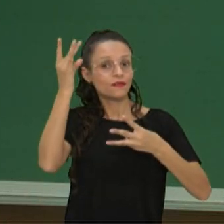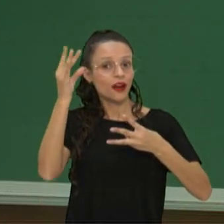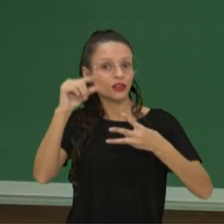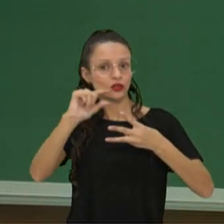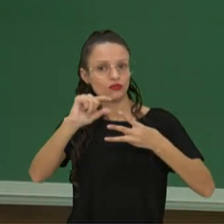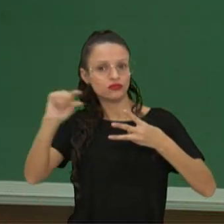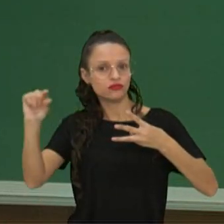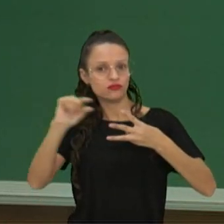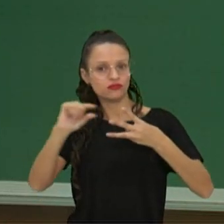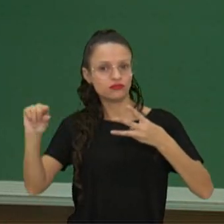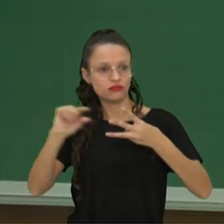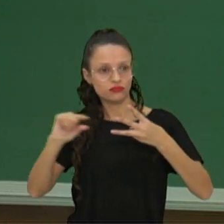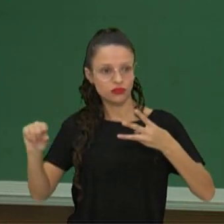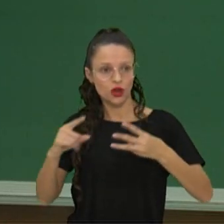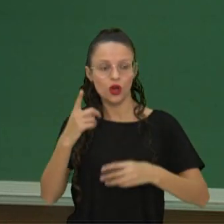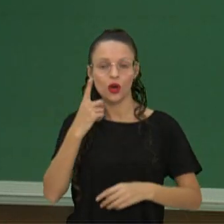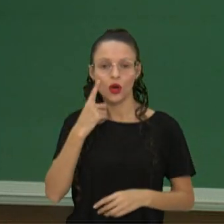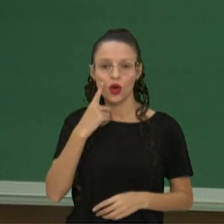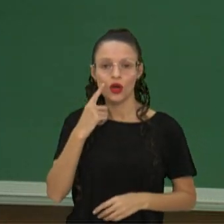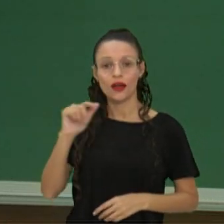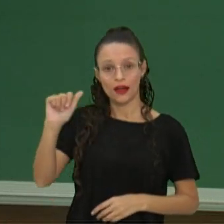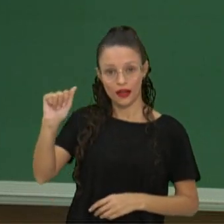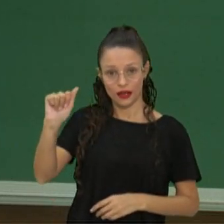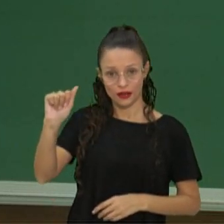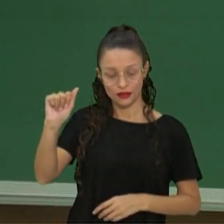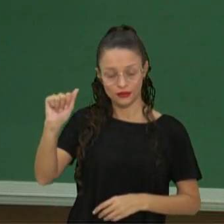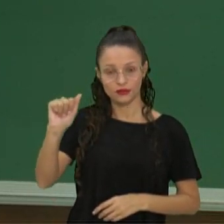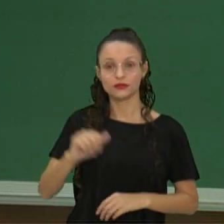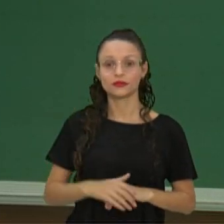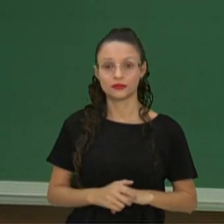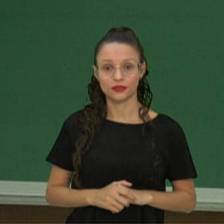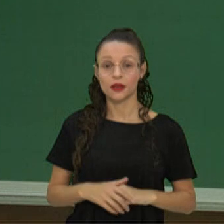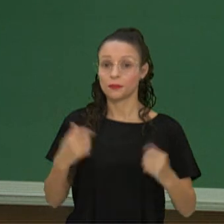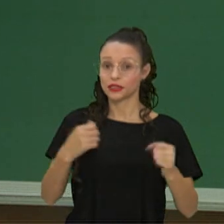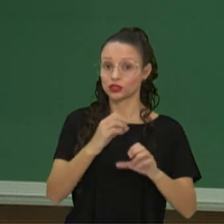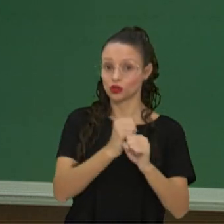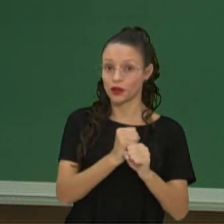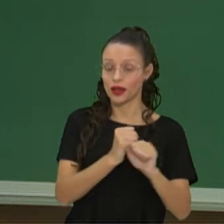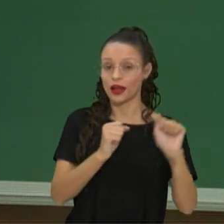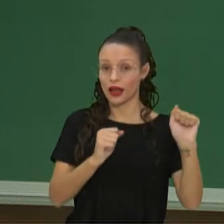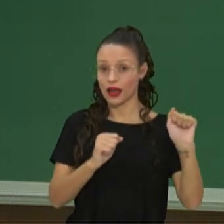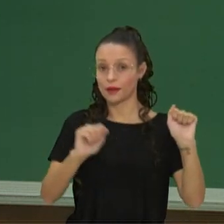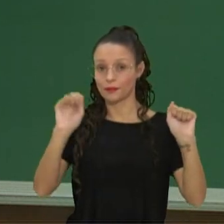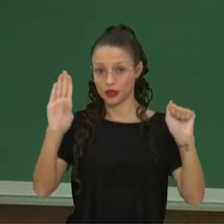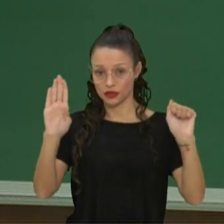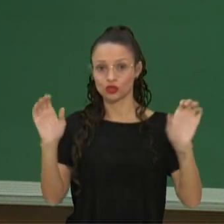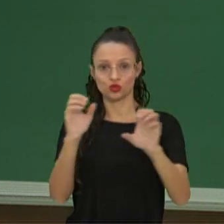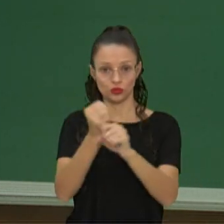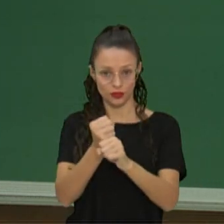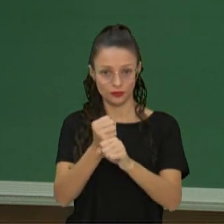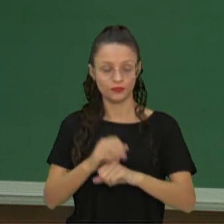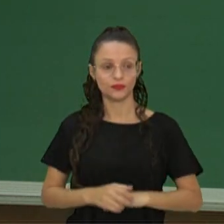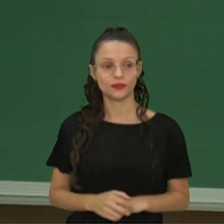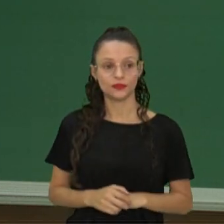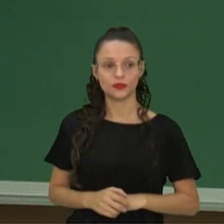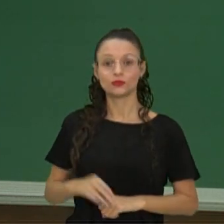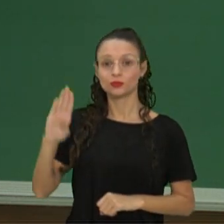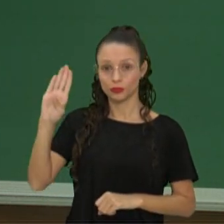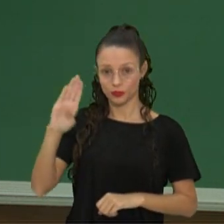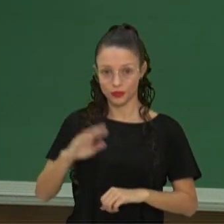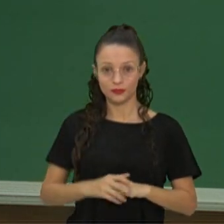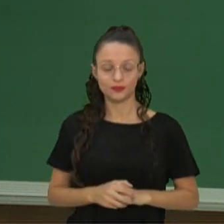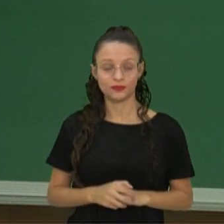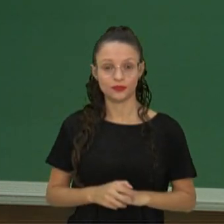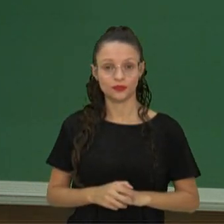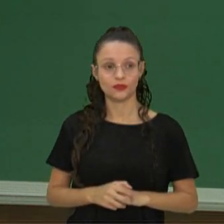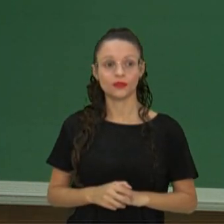na parte de baixo do exercício. Então, na letra A, você tem que somar o polinômio A com o polinômio B. Na letra